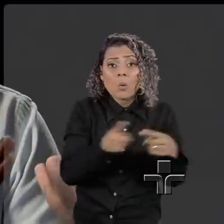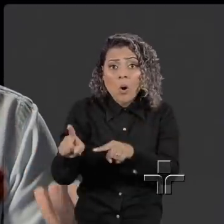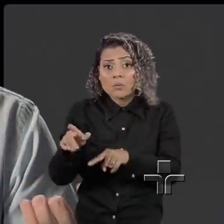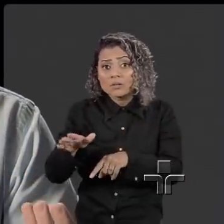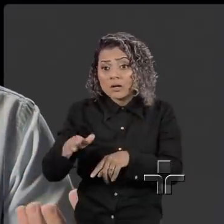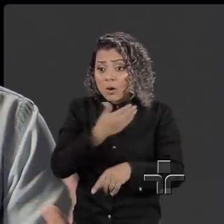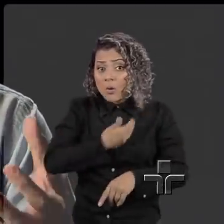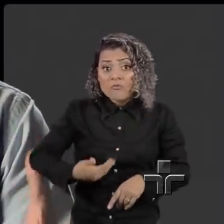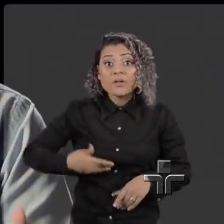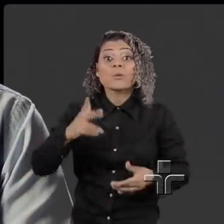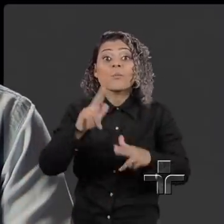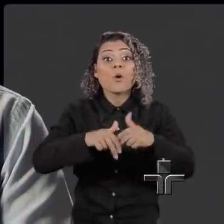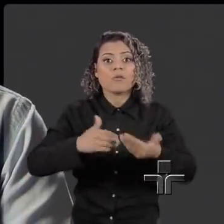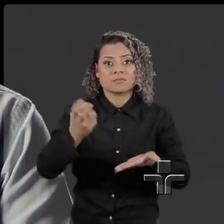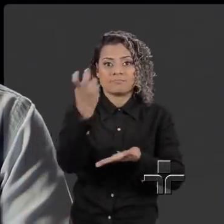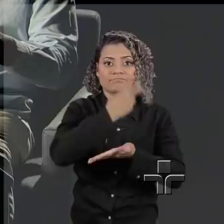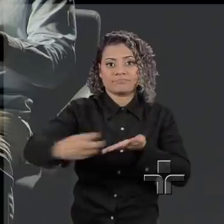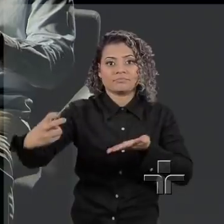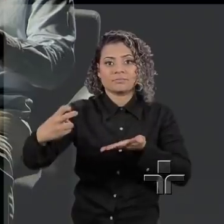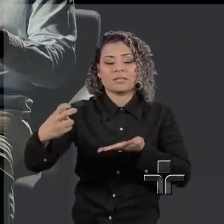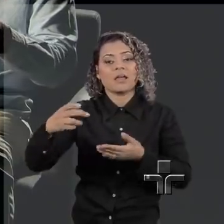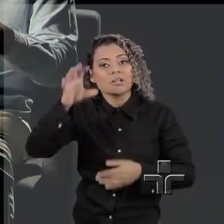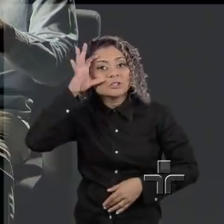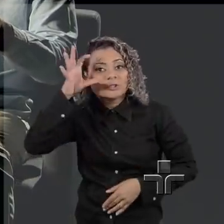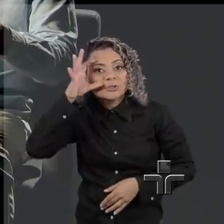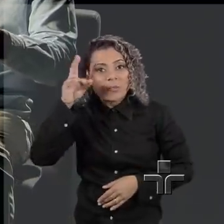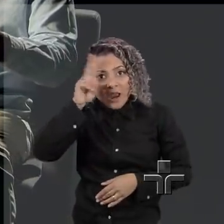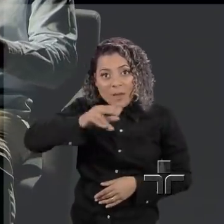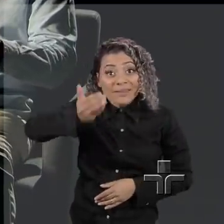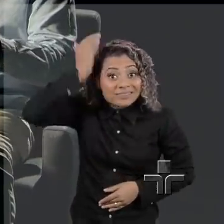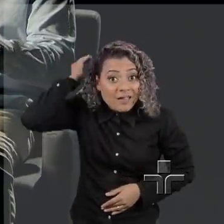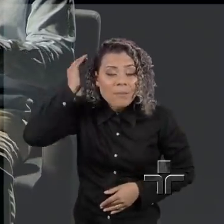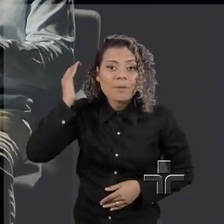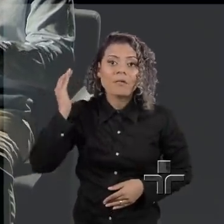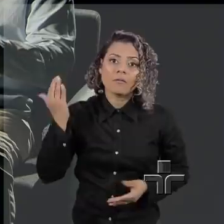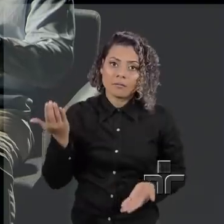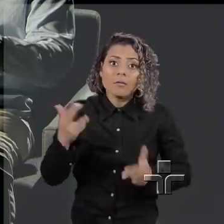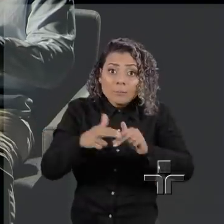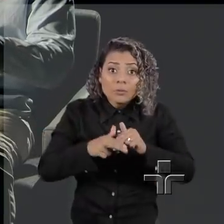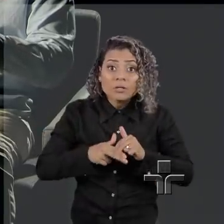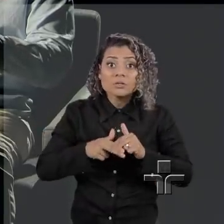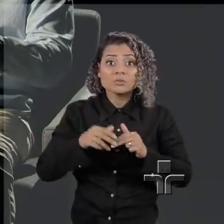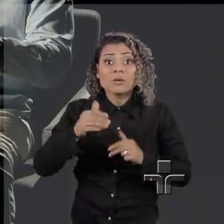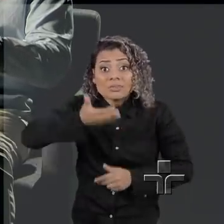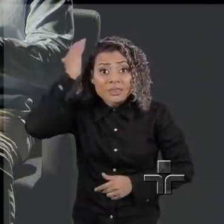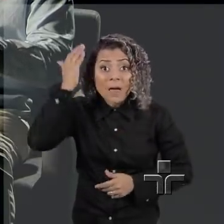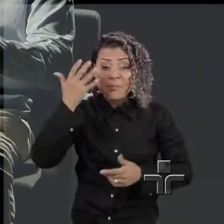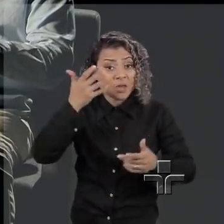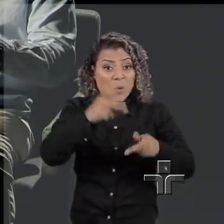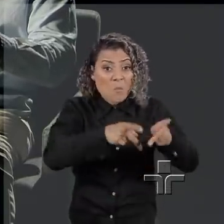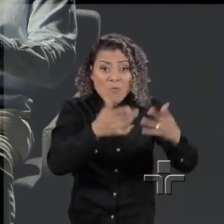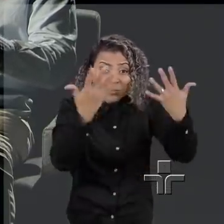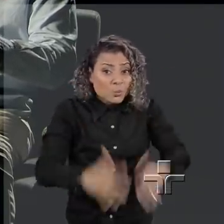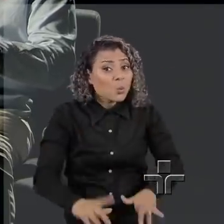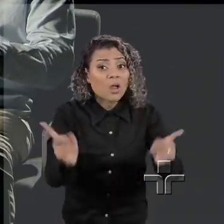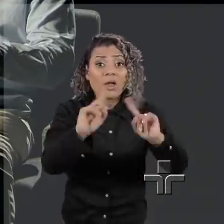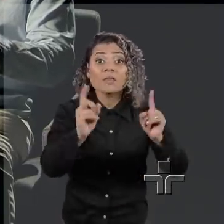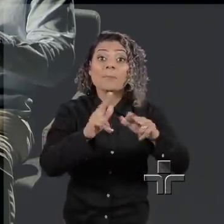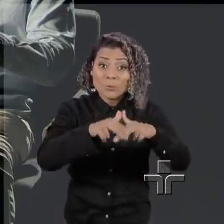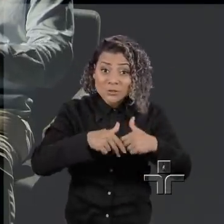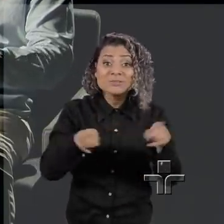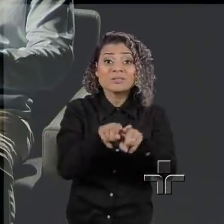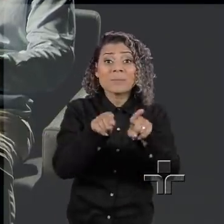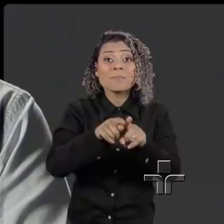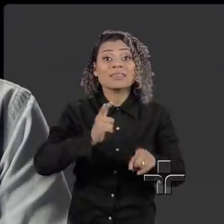que entrou desde o impeachment da Dilma, o governo Michel Temer, que não só é profundamente impopular, como também está mergulhado em escândalos de